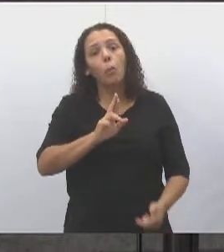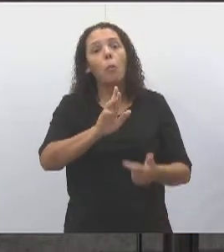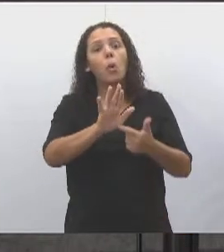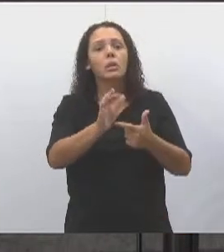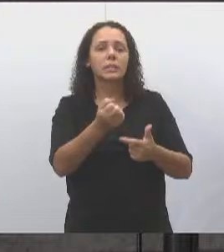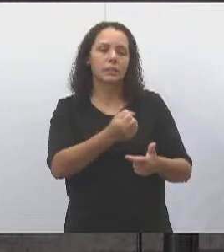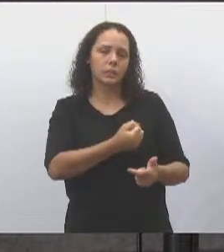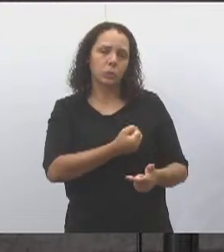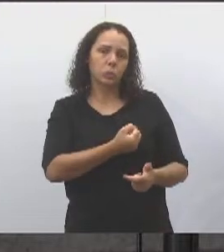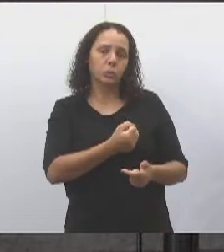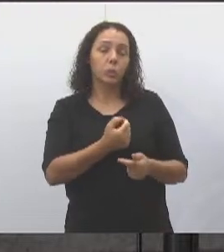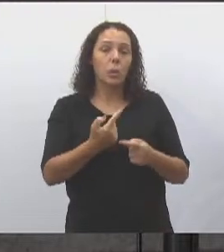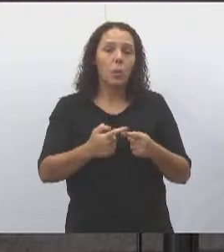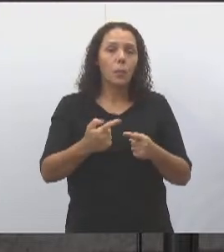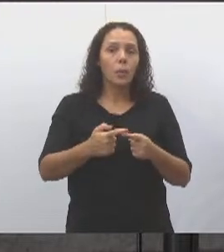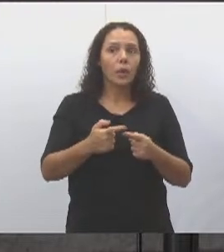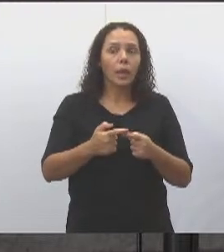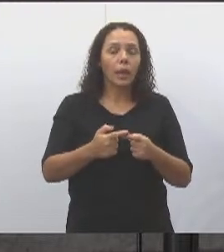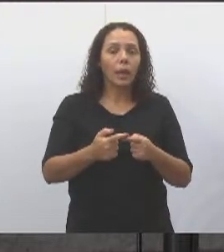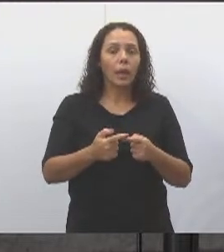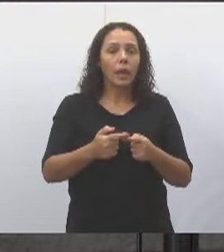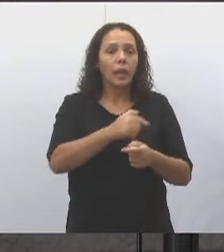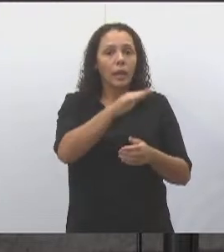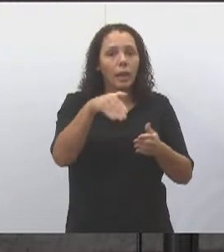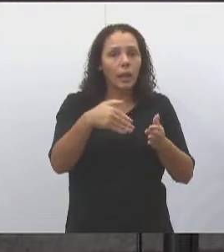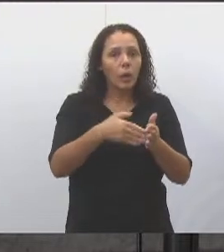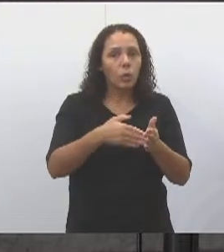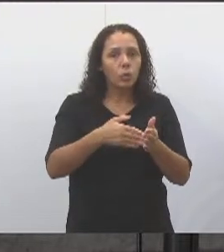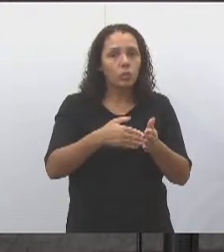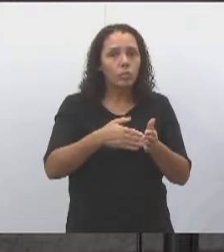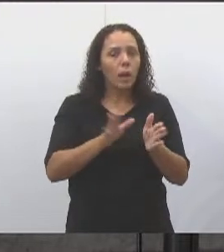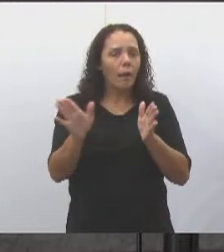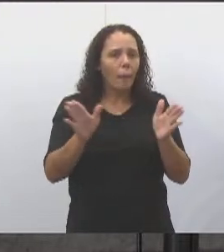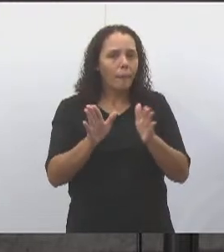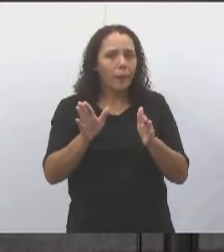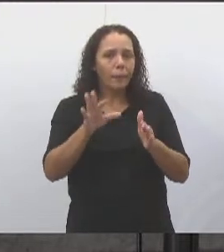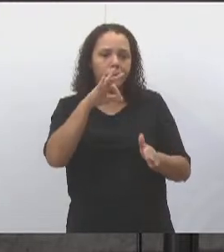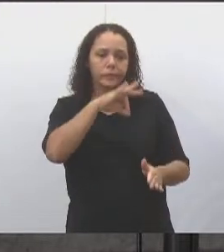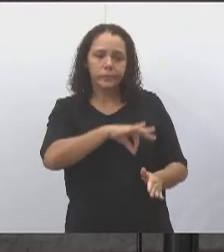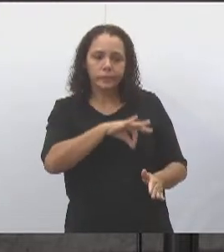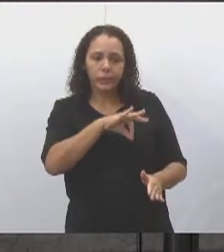na última campanha salarial, sequer o prefeito